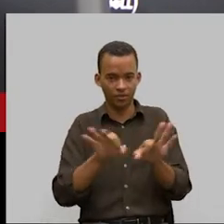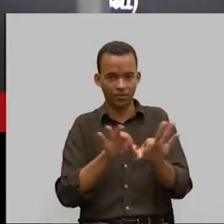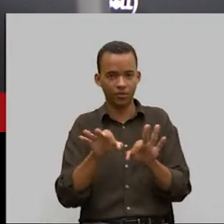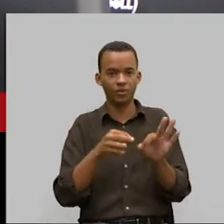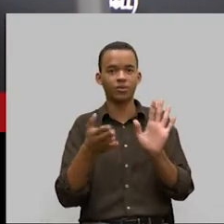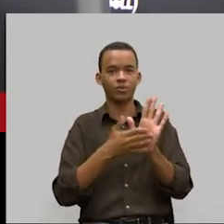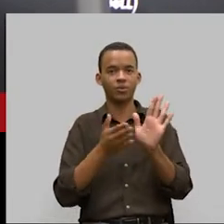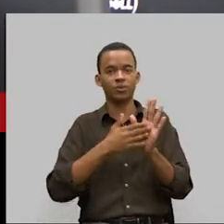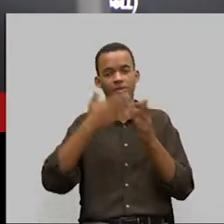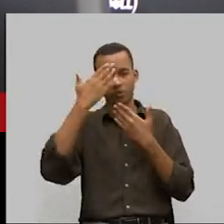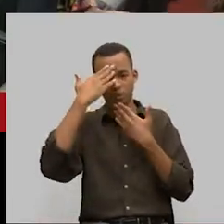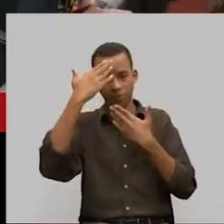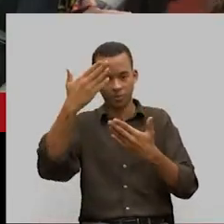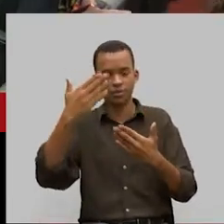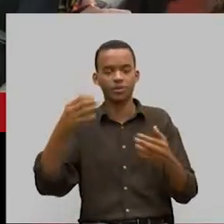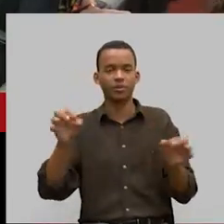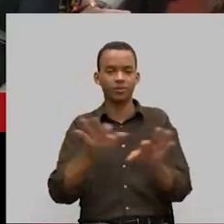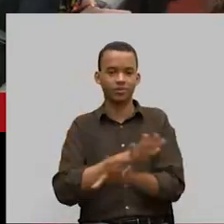falas e muito